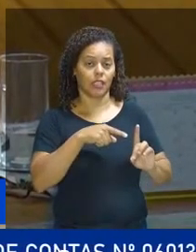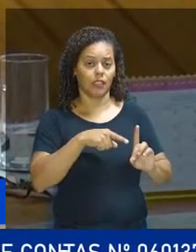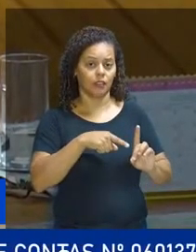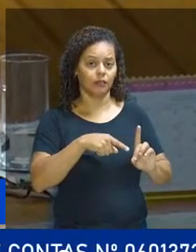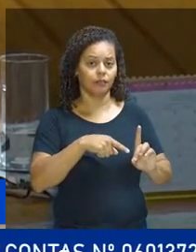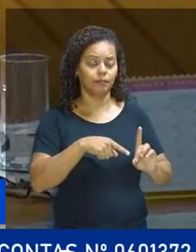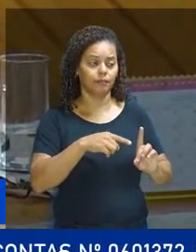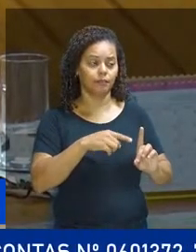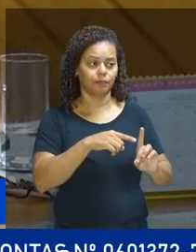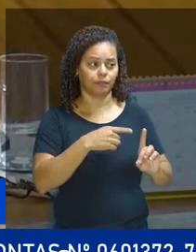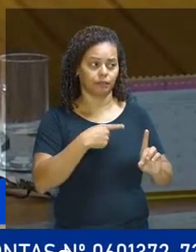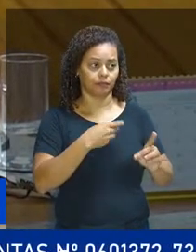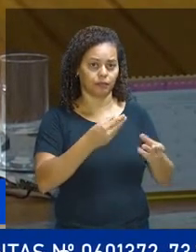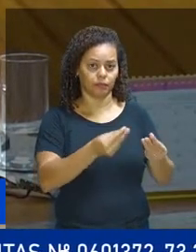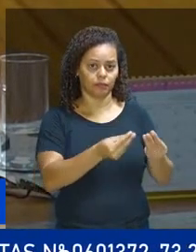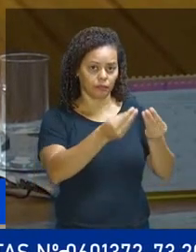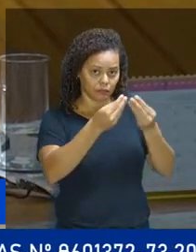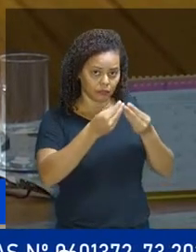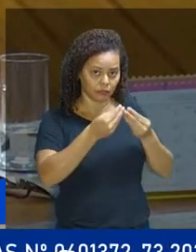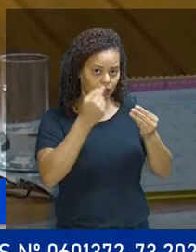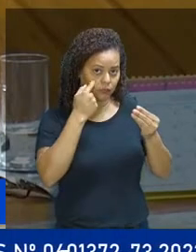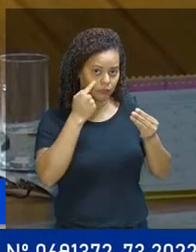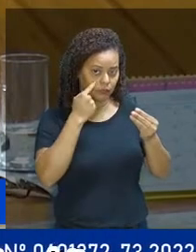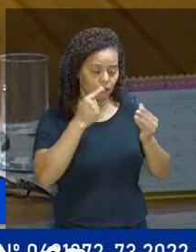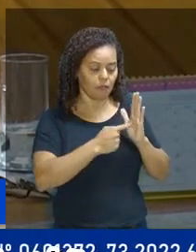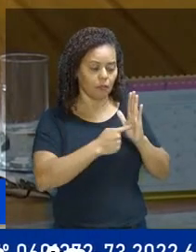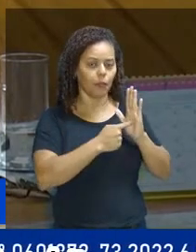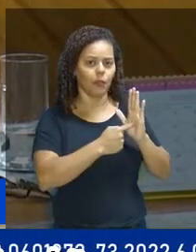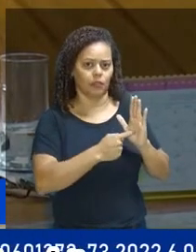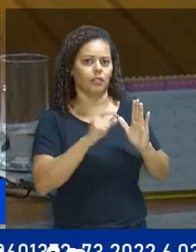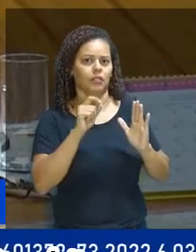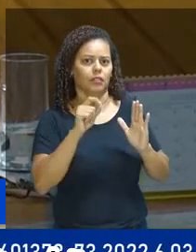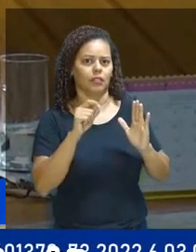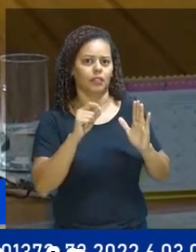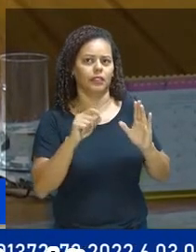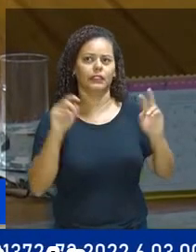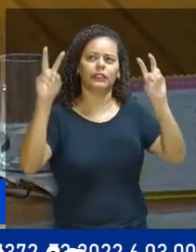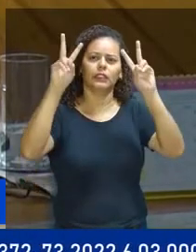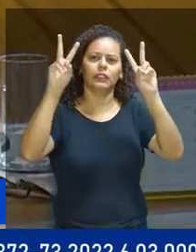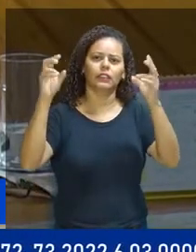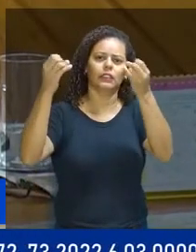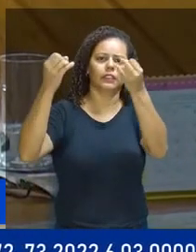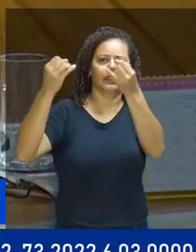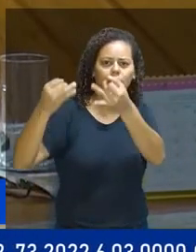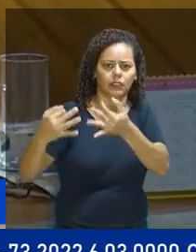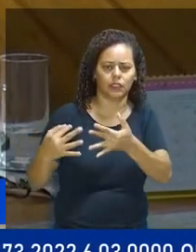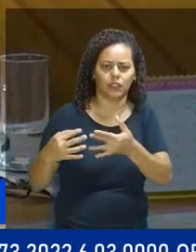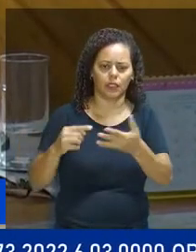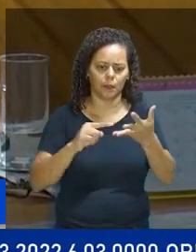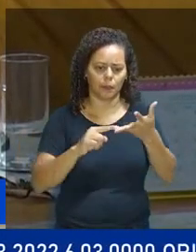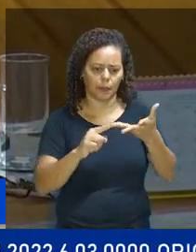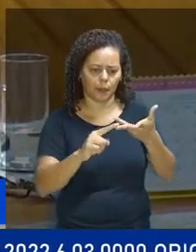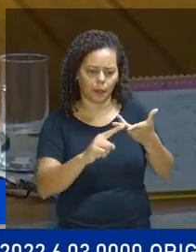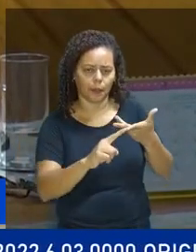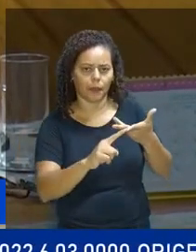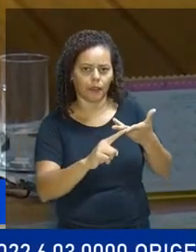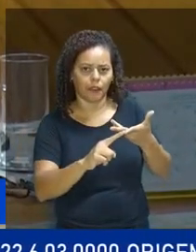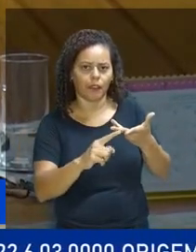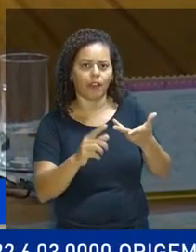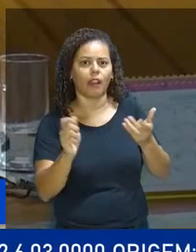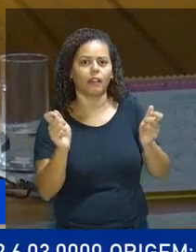algum argumento que, pelo menos em tese, se enquadre em alguma das hipóteses do artigo 1022 do Código de Processo Civil, é possível